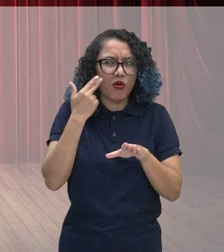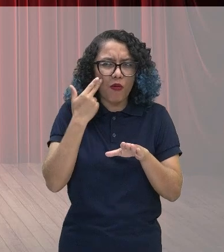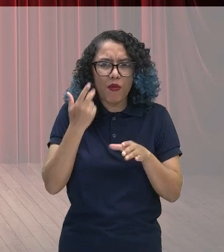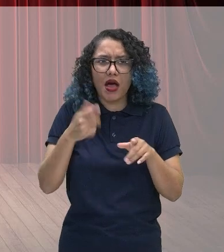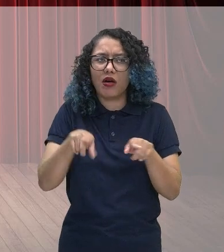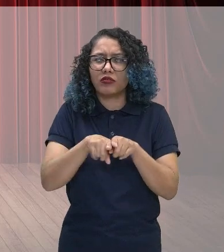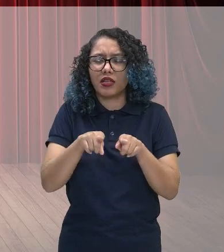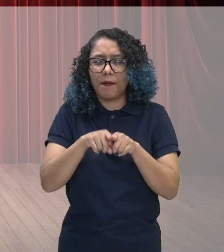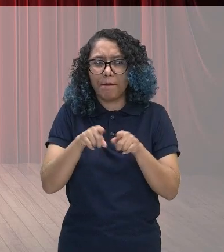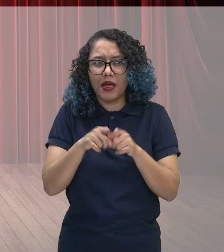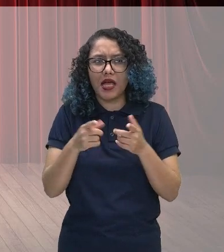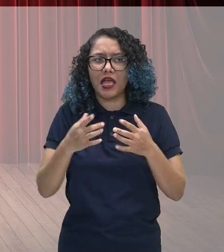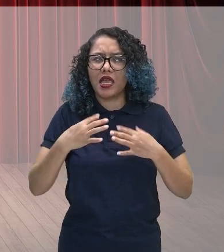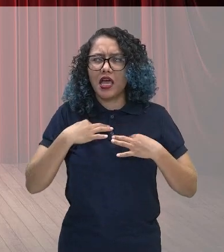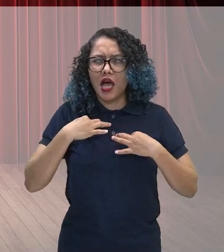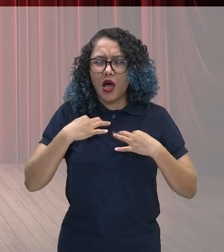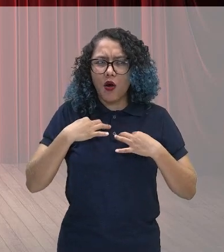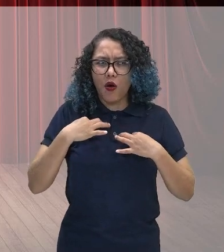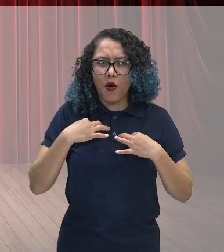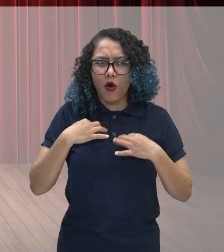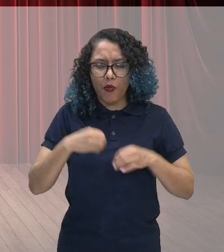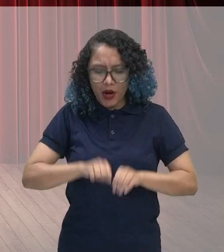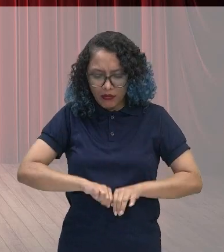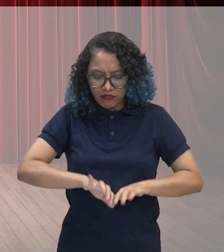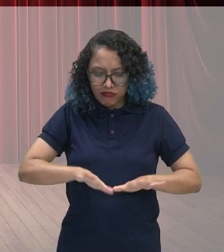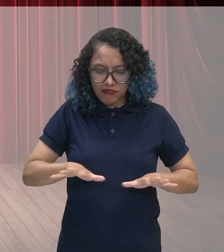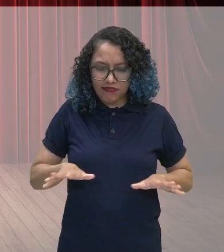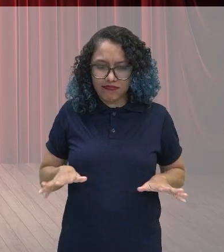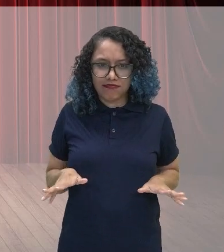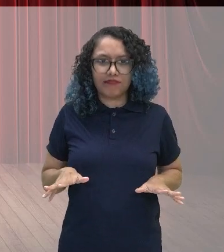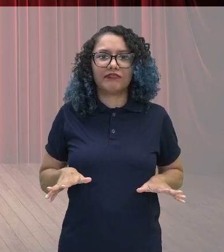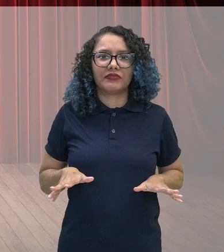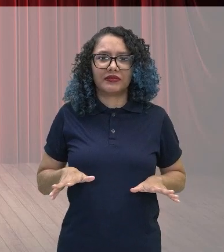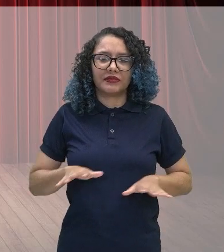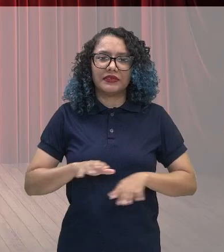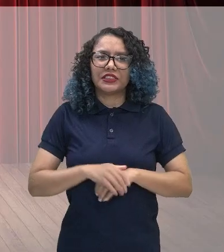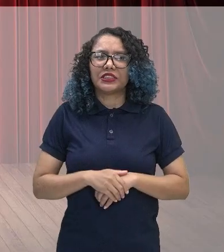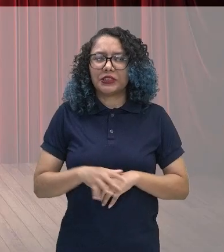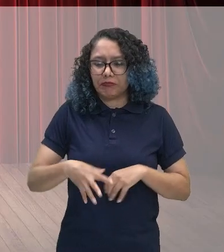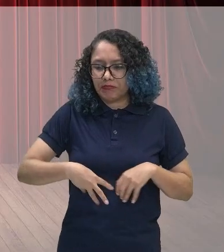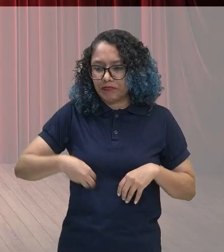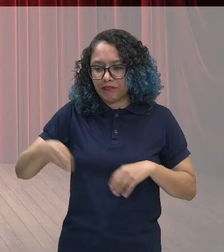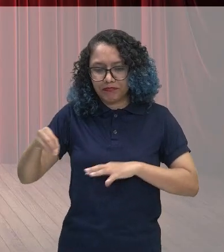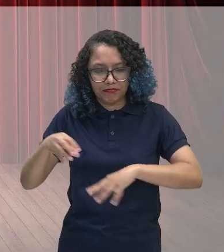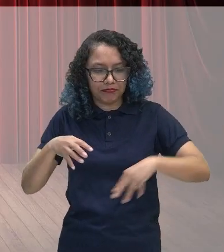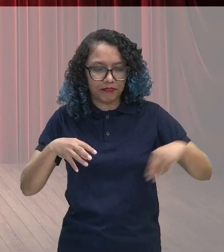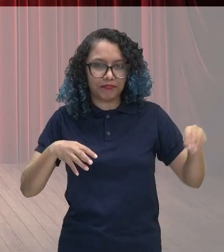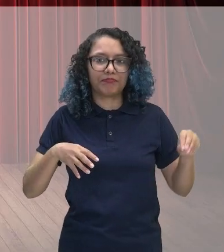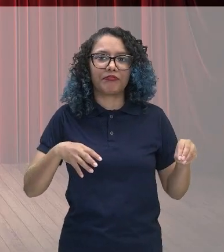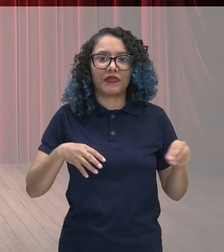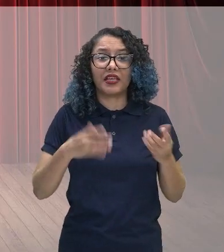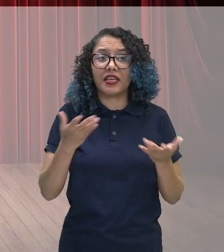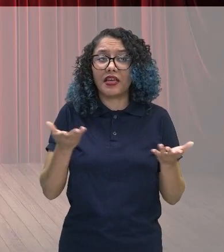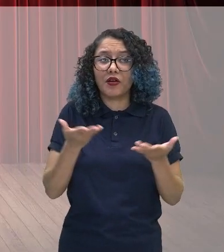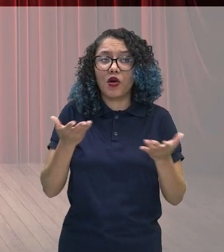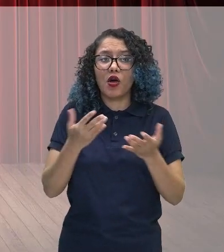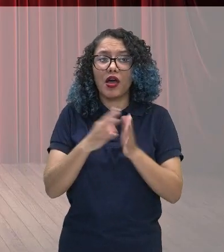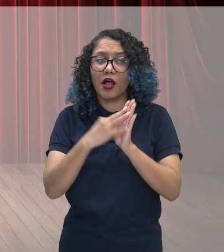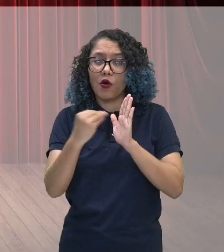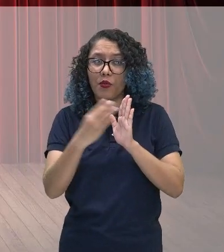o tutu ali das dançarinas clássicas e começaram a imitar os movimentos